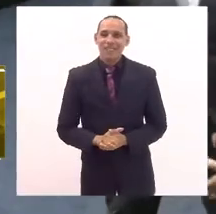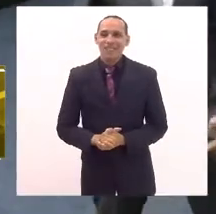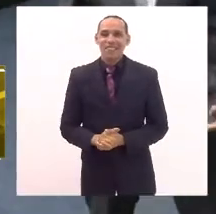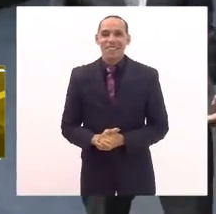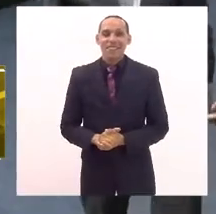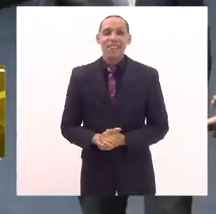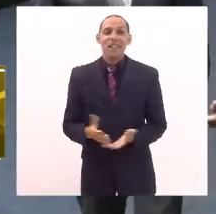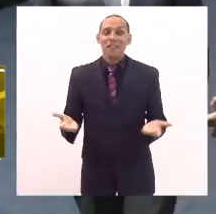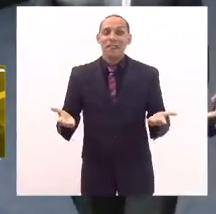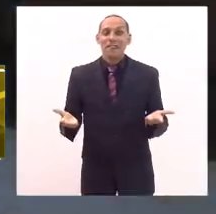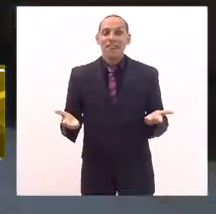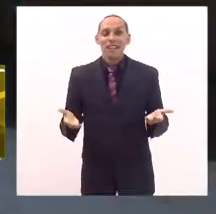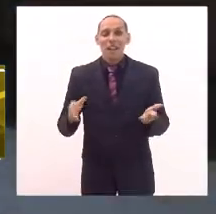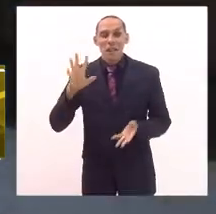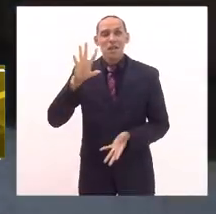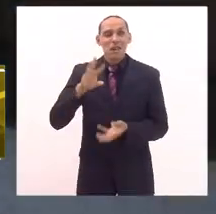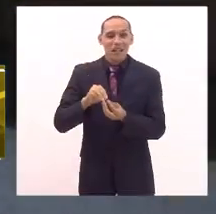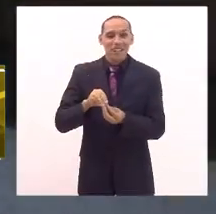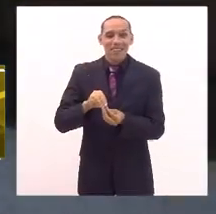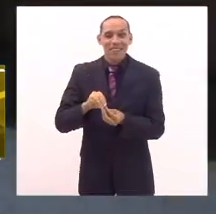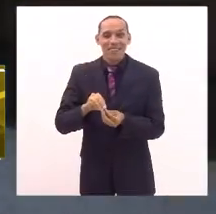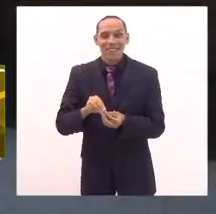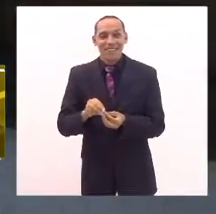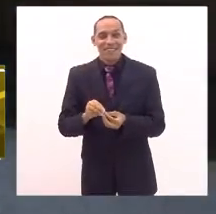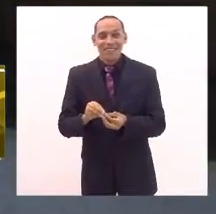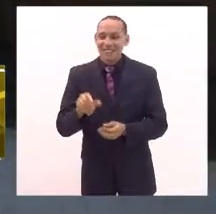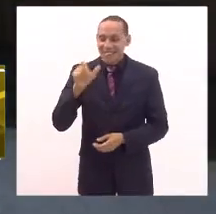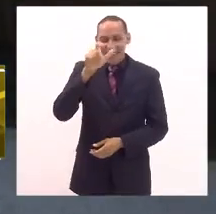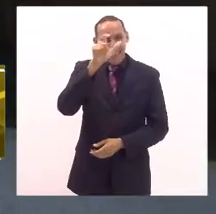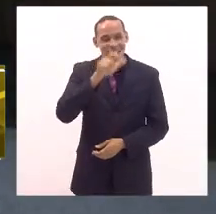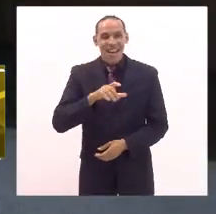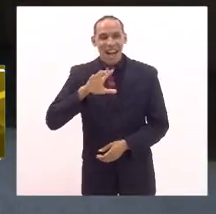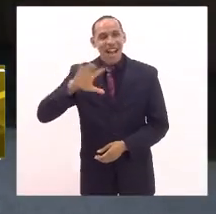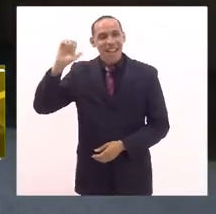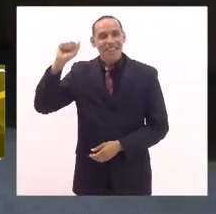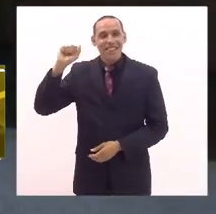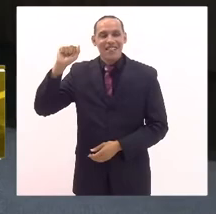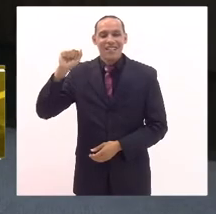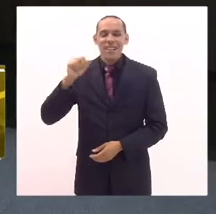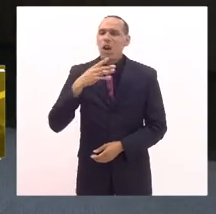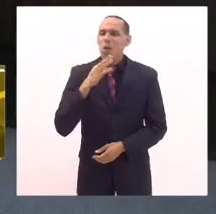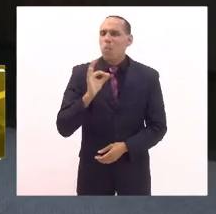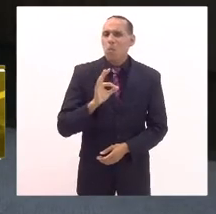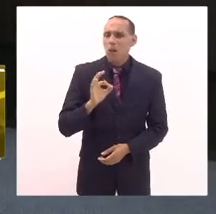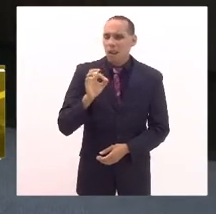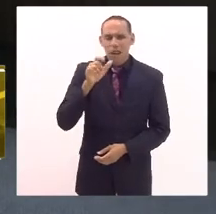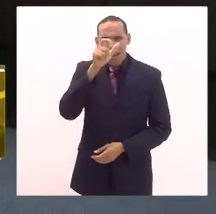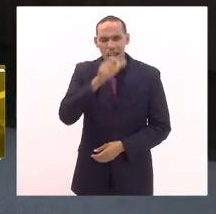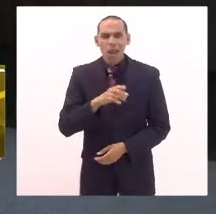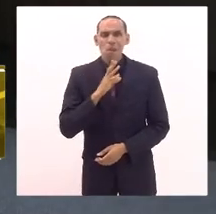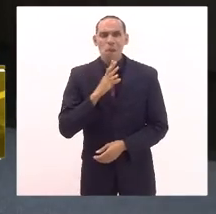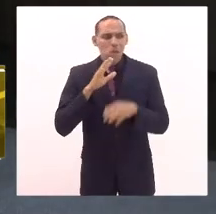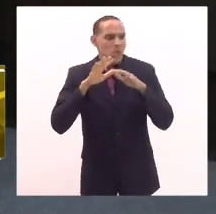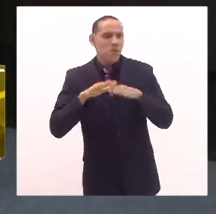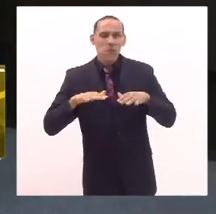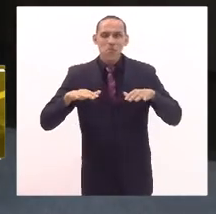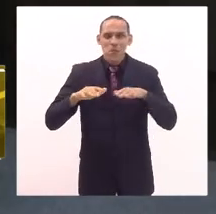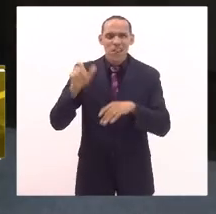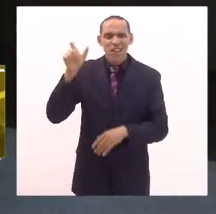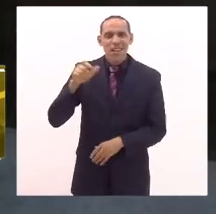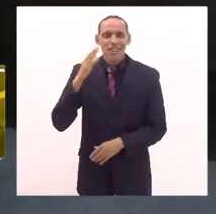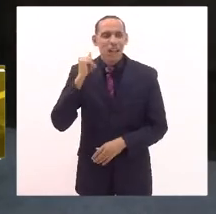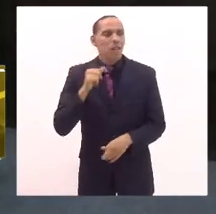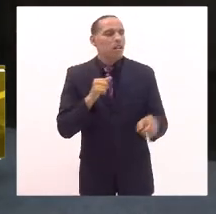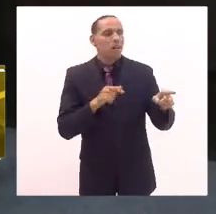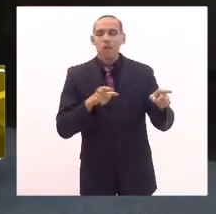foi sucinto, hein? Esse é campeão. Quem não conhece o Wildo conhece todo mundo, pode ter certeza. Se bobear, ele vai falar assim,